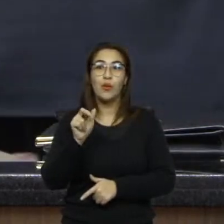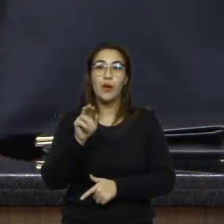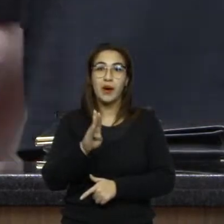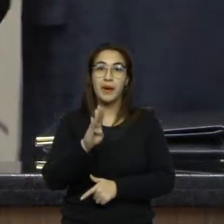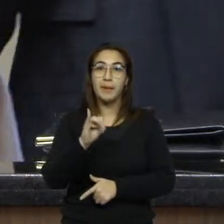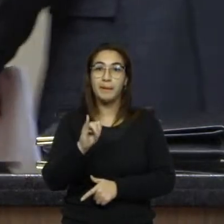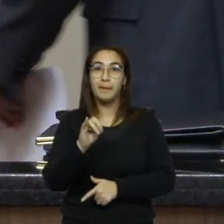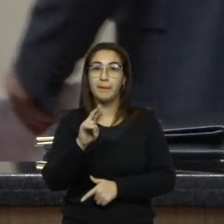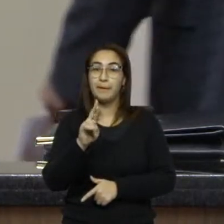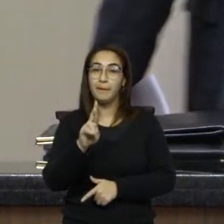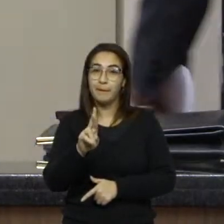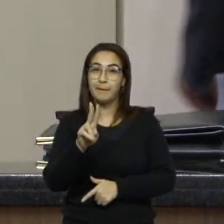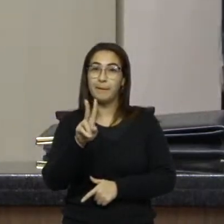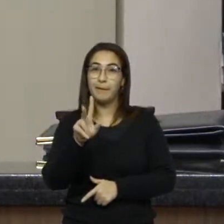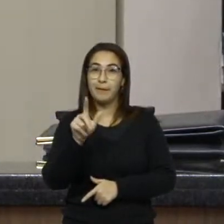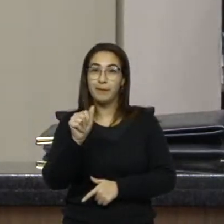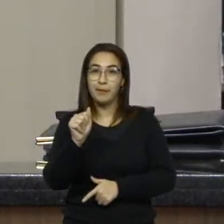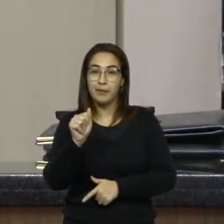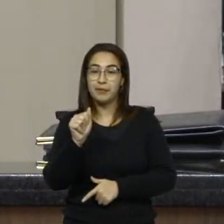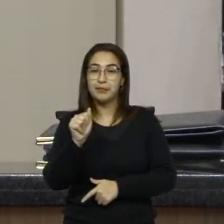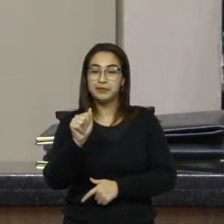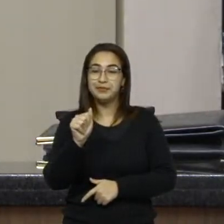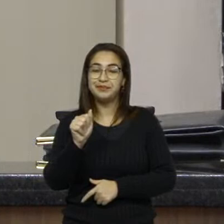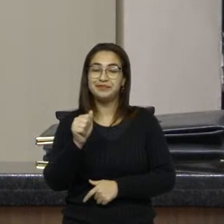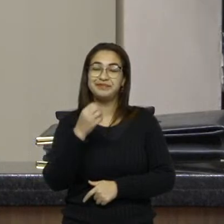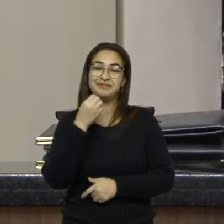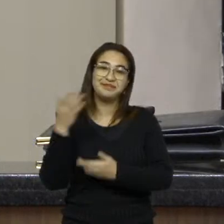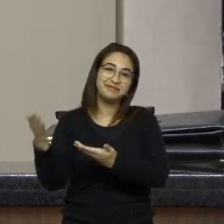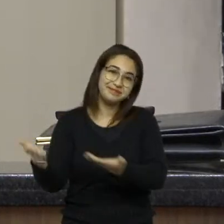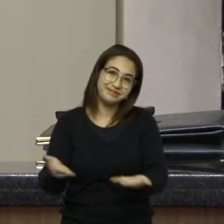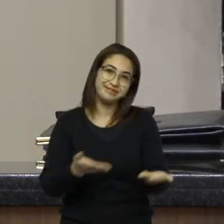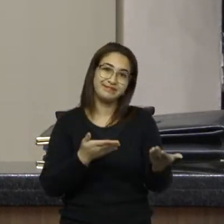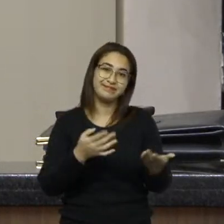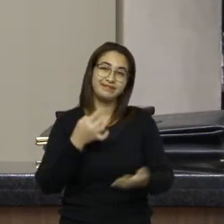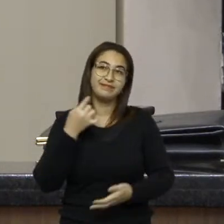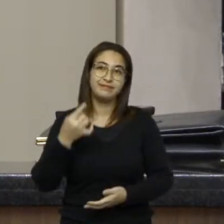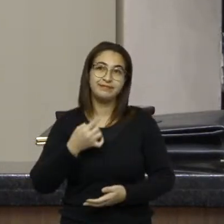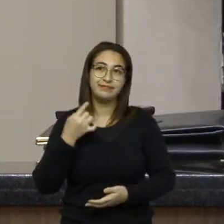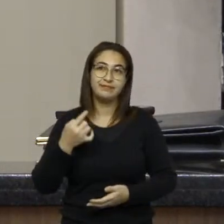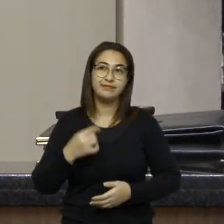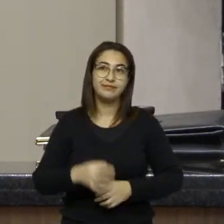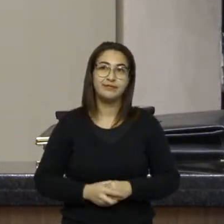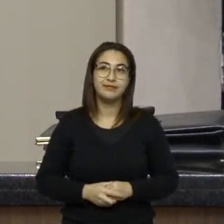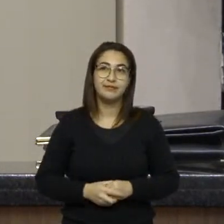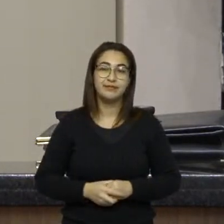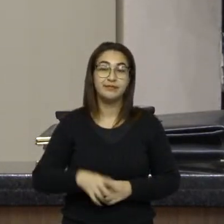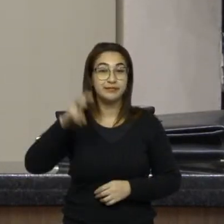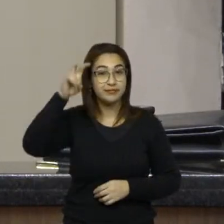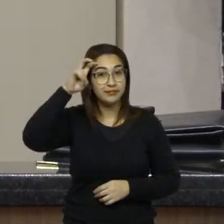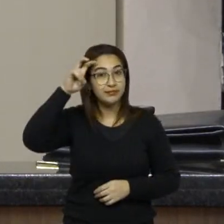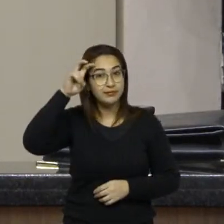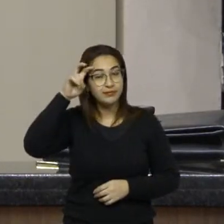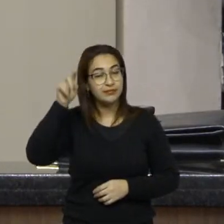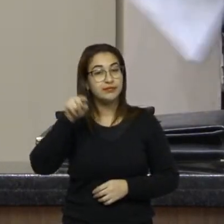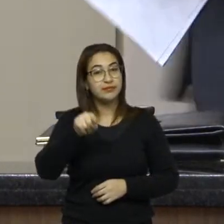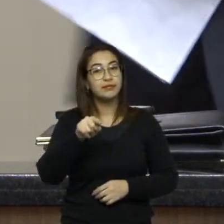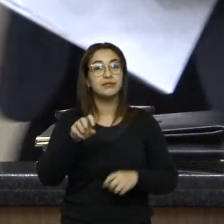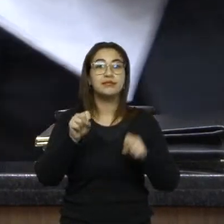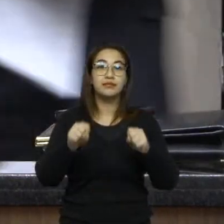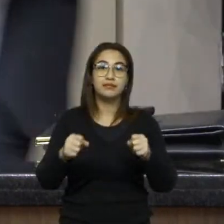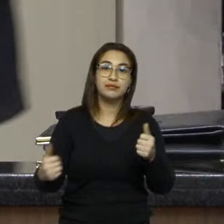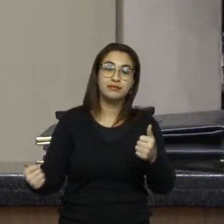deputado. Guabiruba! Seja bem-vindo, deputado, que na próxima quinta-feira Vossa Excelência possa, ao assumir